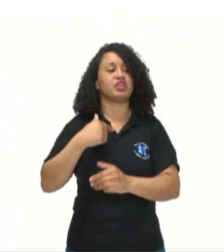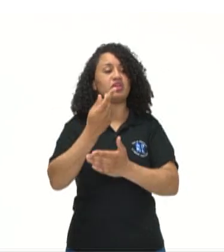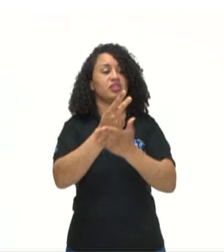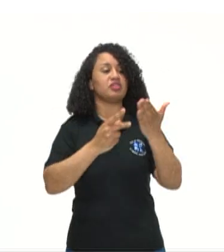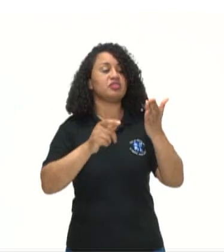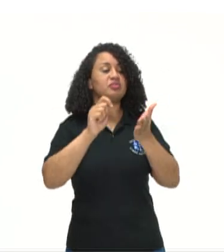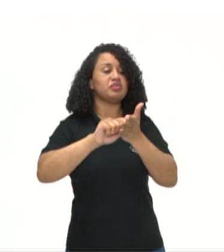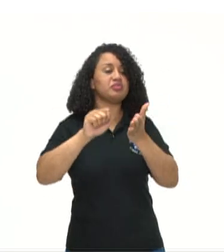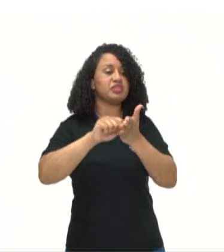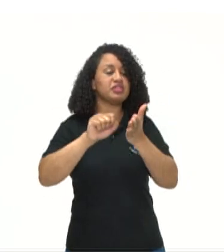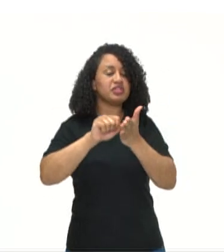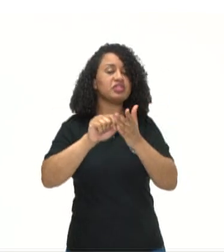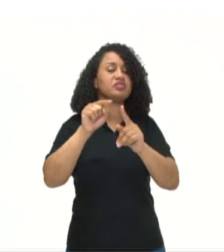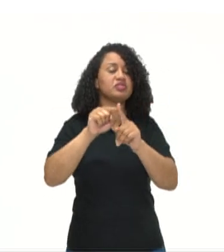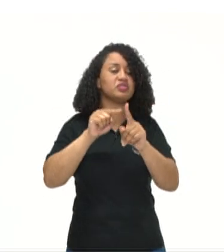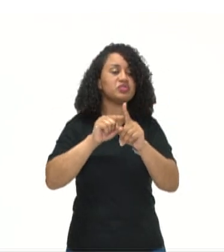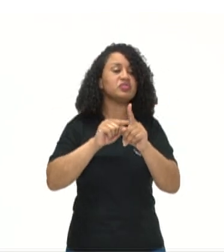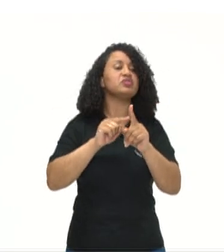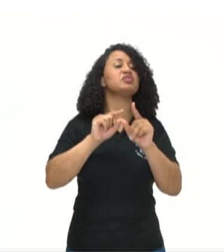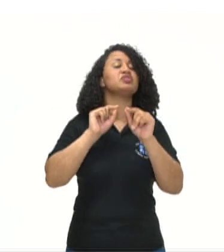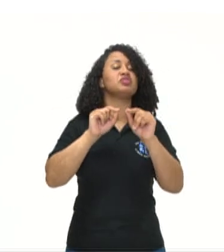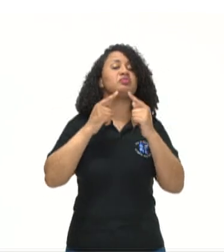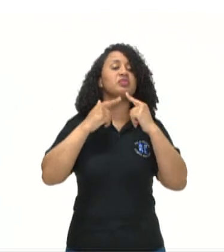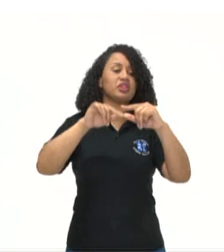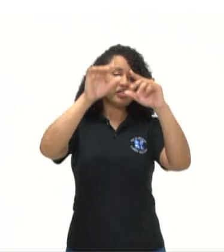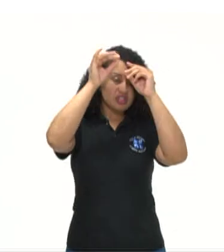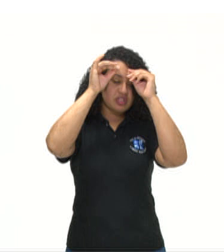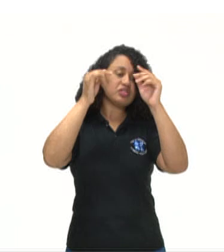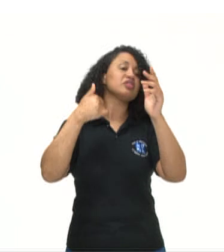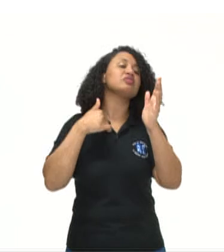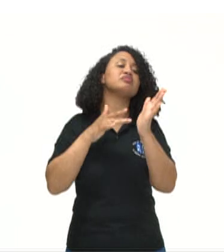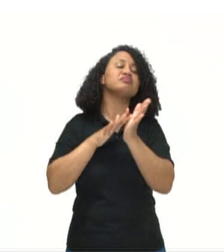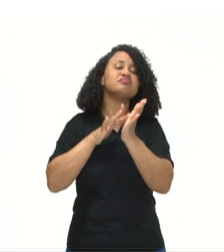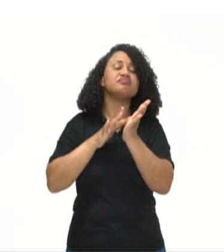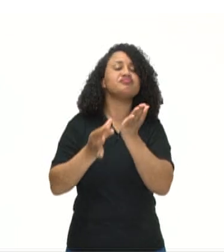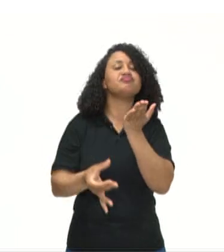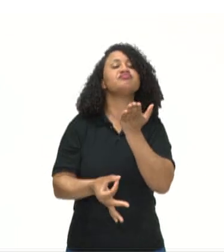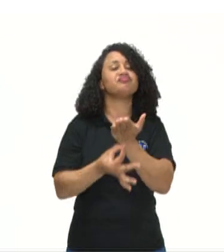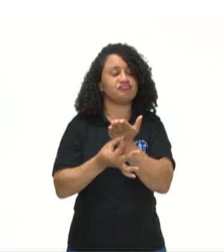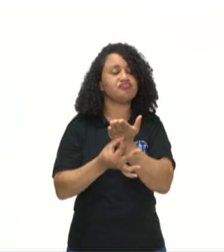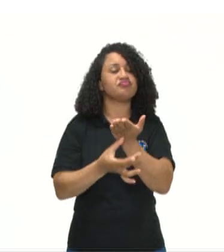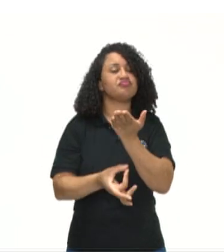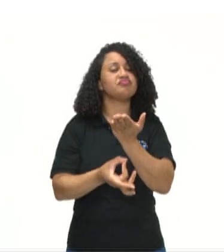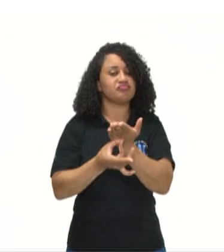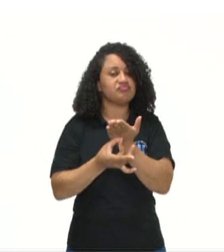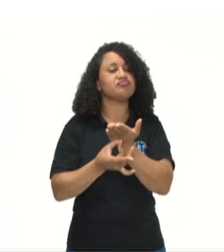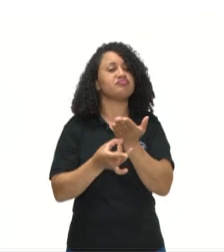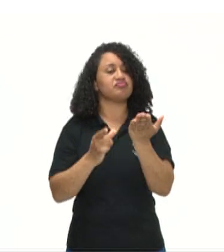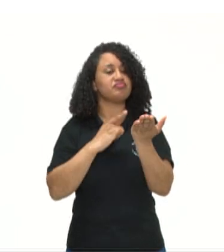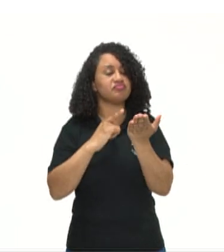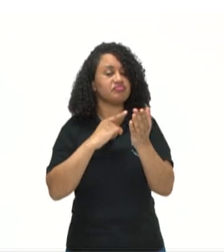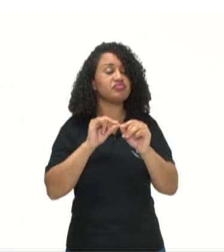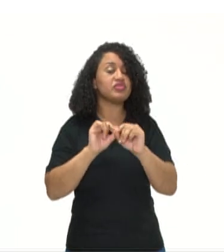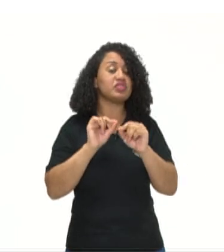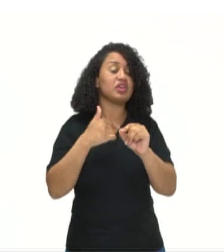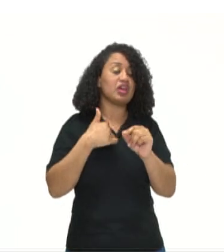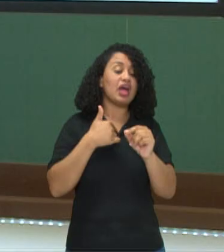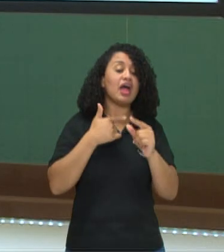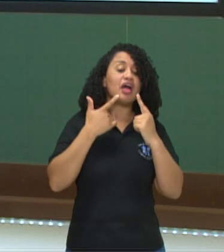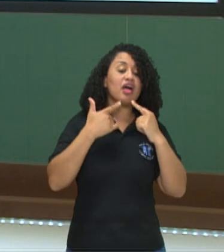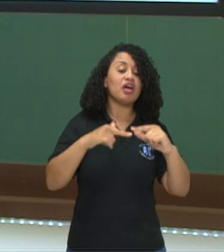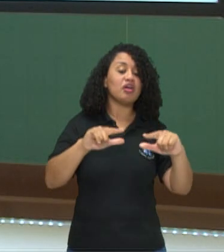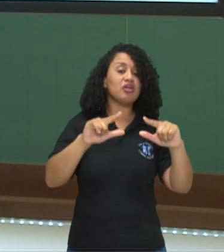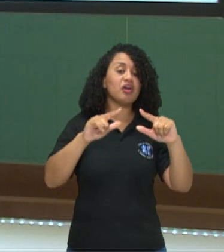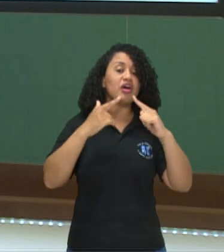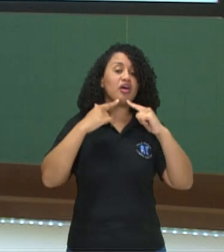linguagem figurada, ou seja, conotativa. Então, linguagem figurada é uma linguagem que é diferente